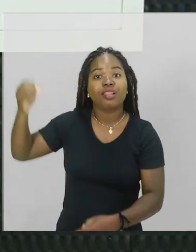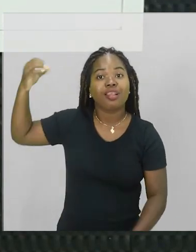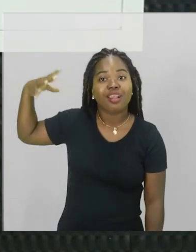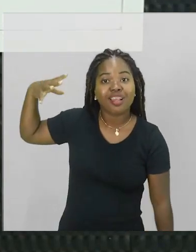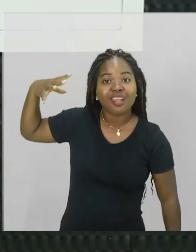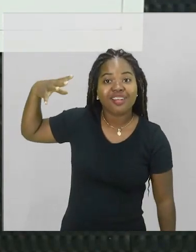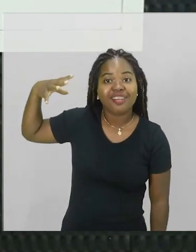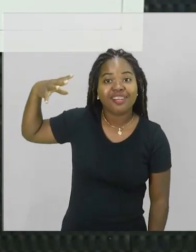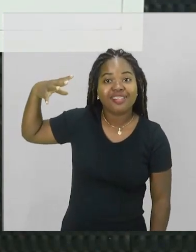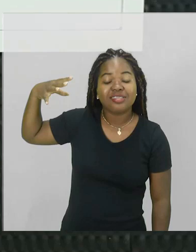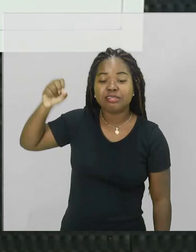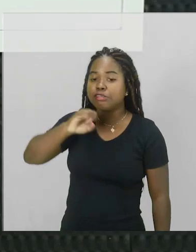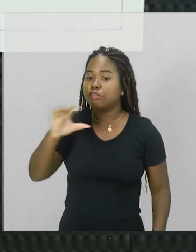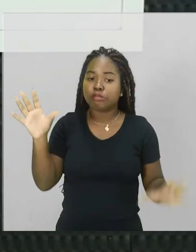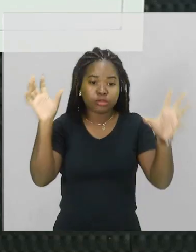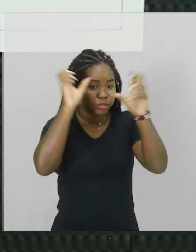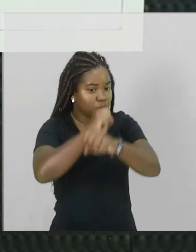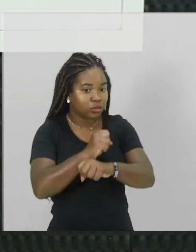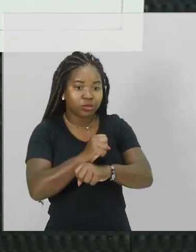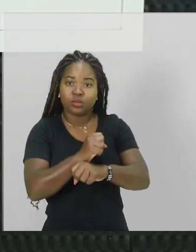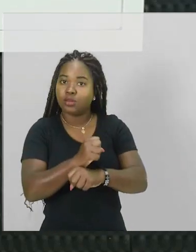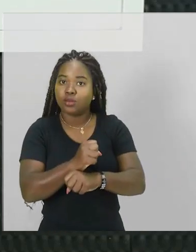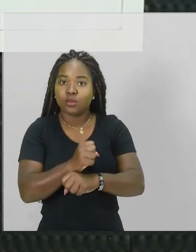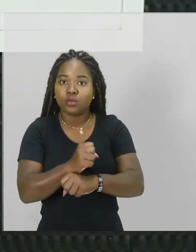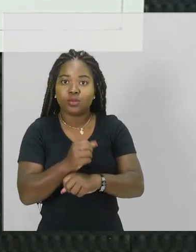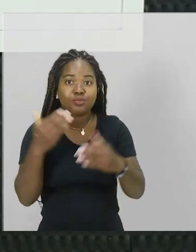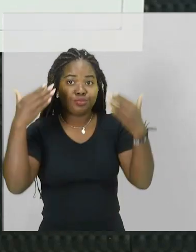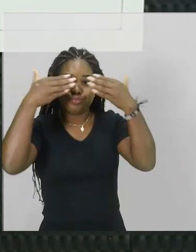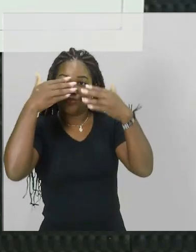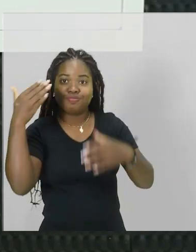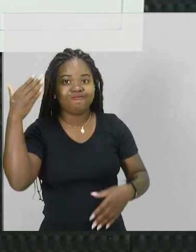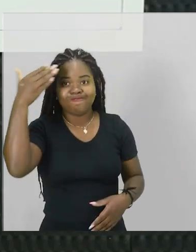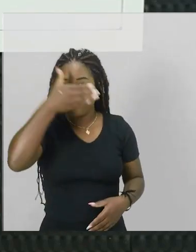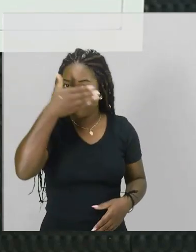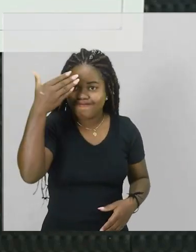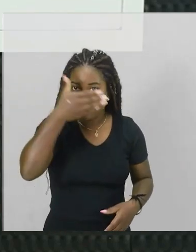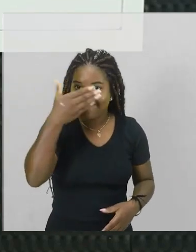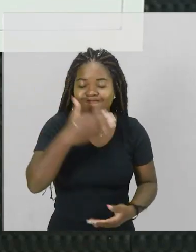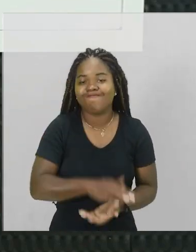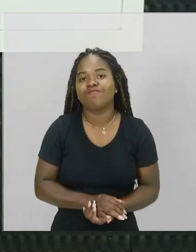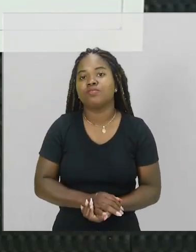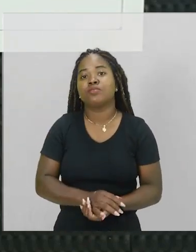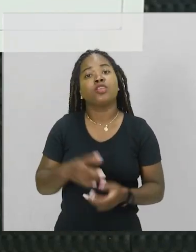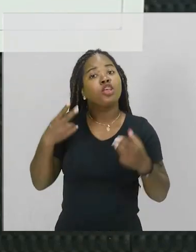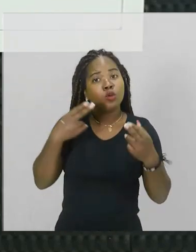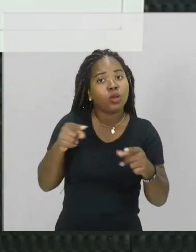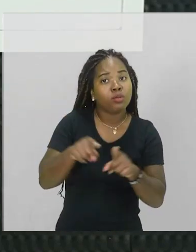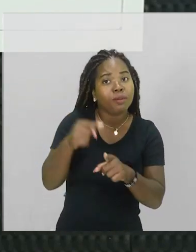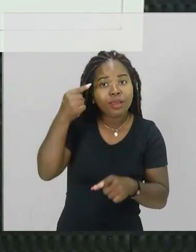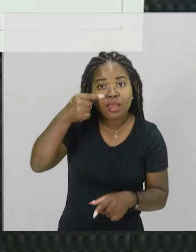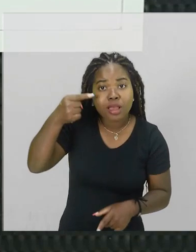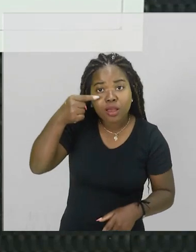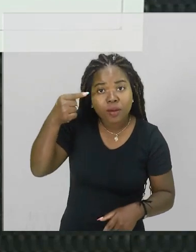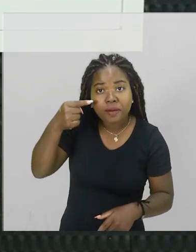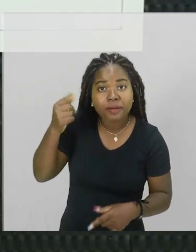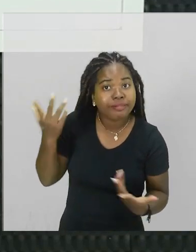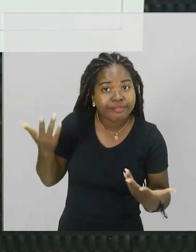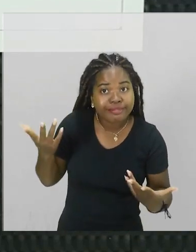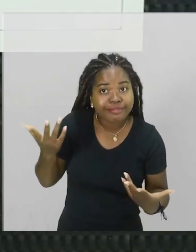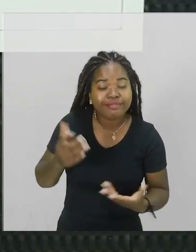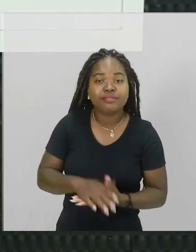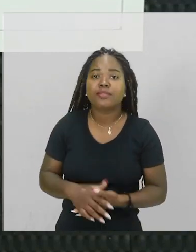certo? Se estivesse totalmente escuro, não conseguiria ver. Assim funcionam os olhos, né? Os olhos, né? O olho humano funciona desse mesmo